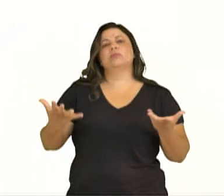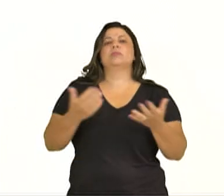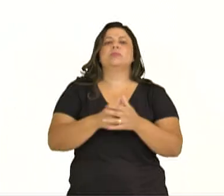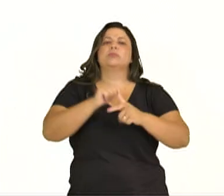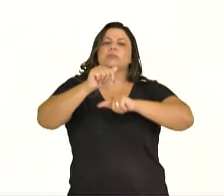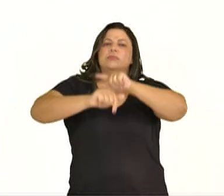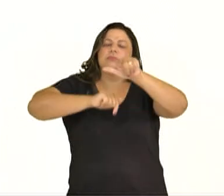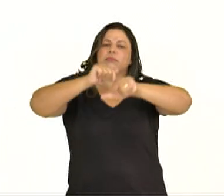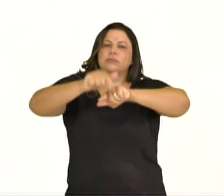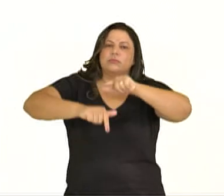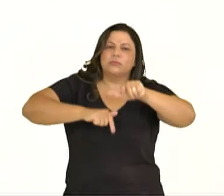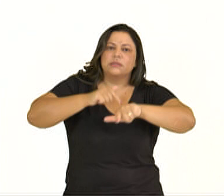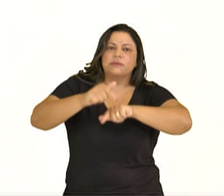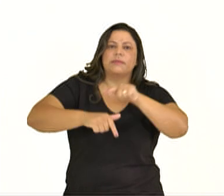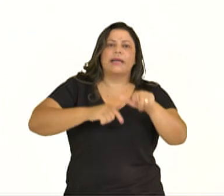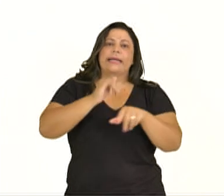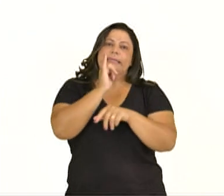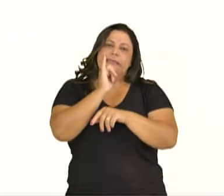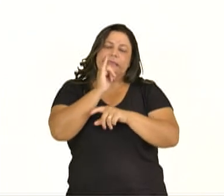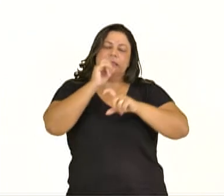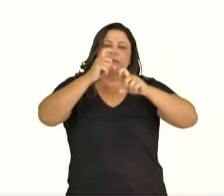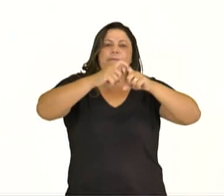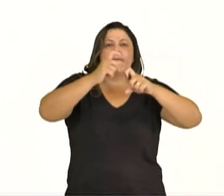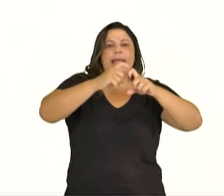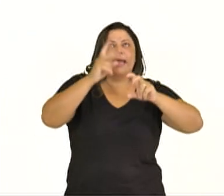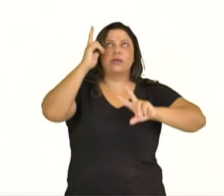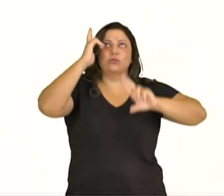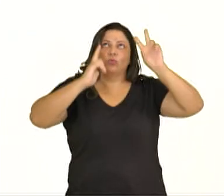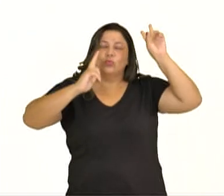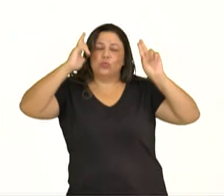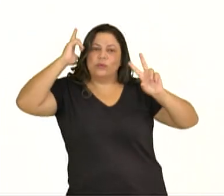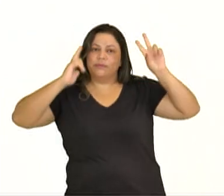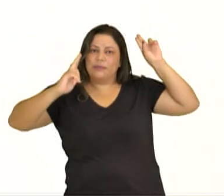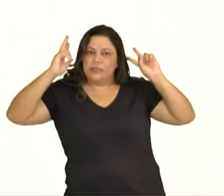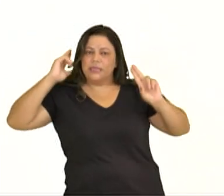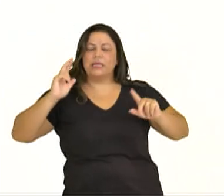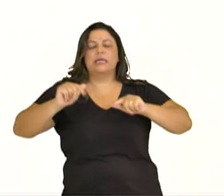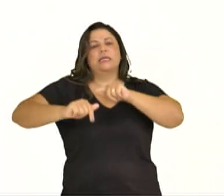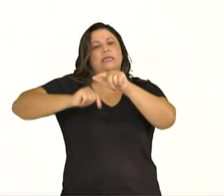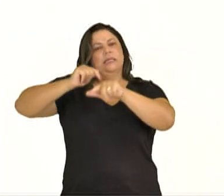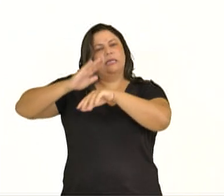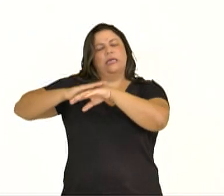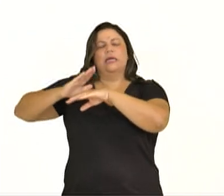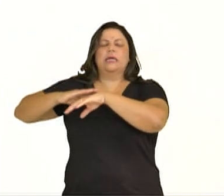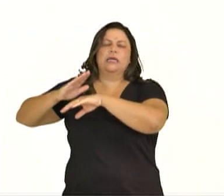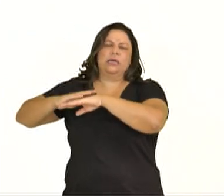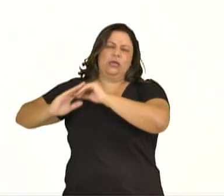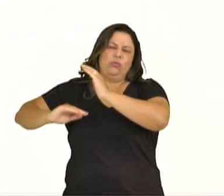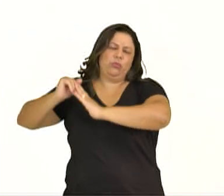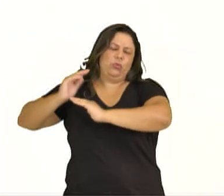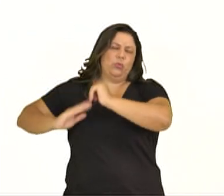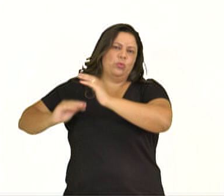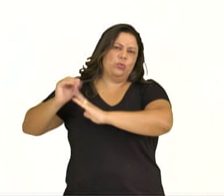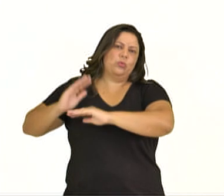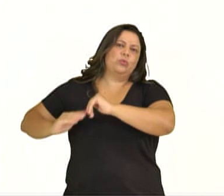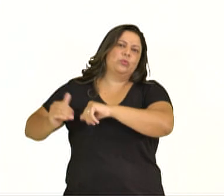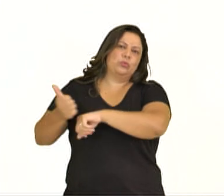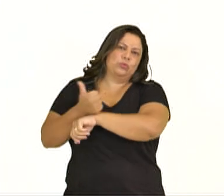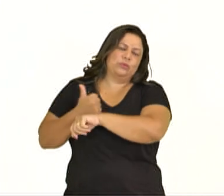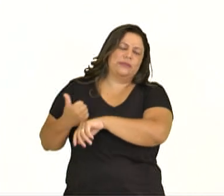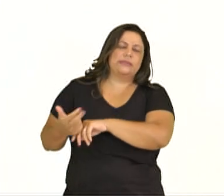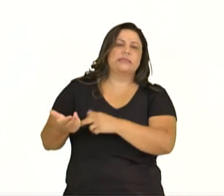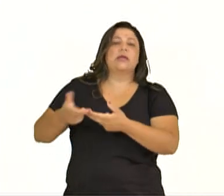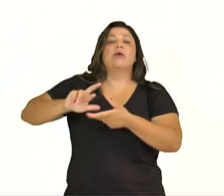de serviços, como é o caso do médico, do cabeleireiro, né? São outros setores. A partir daí, com